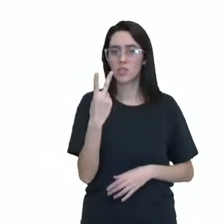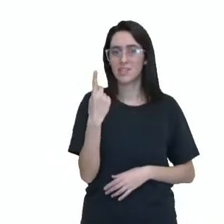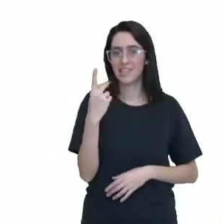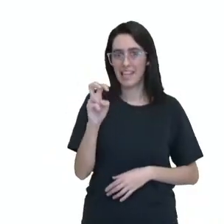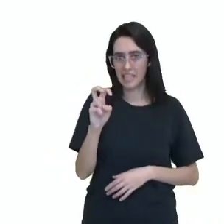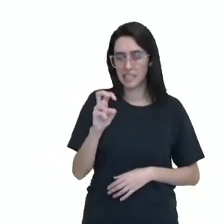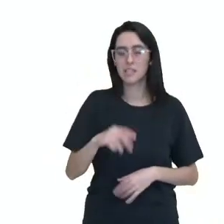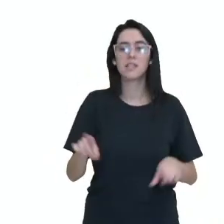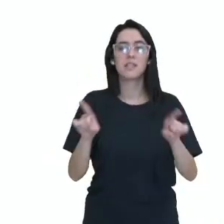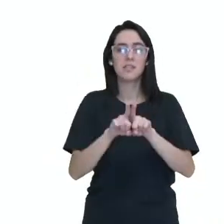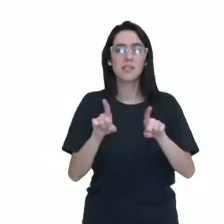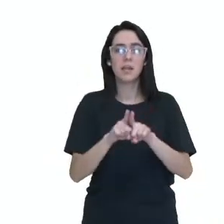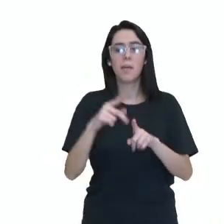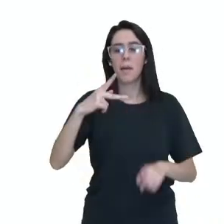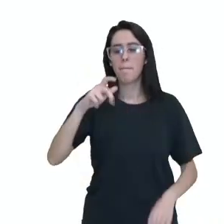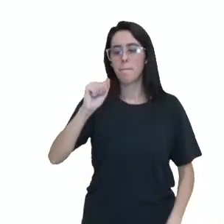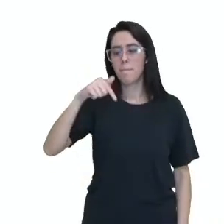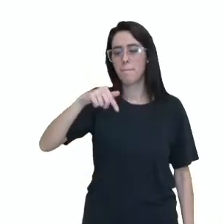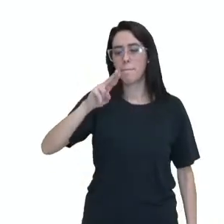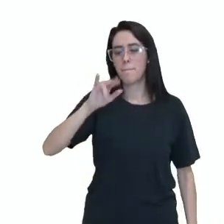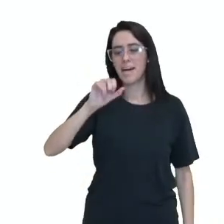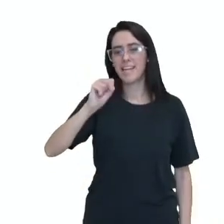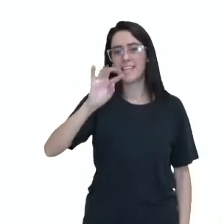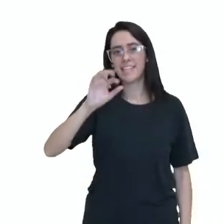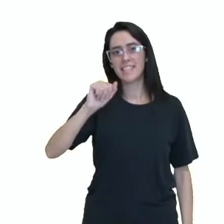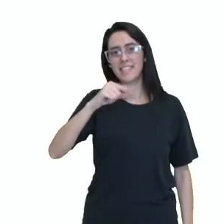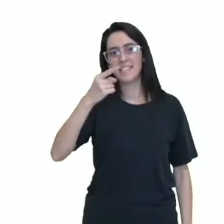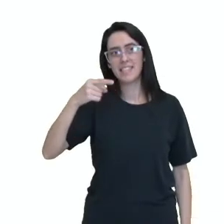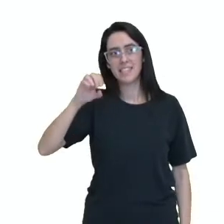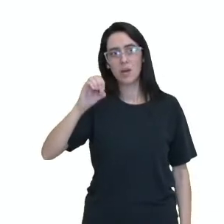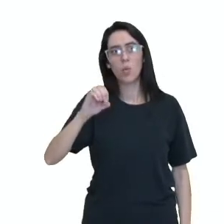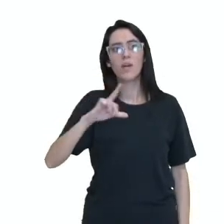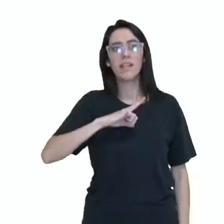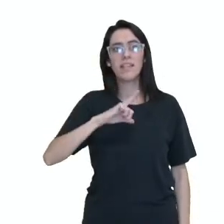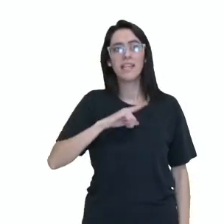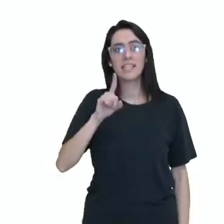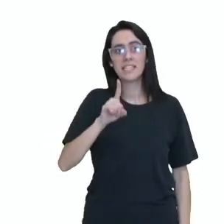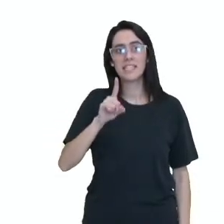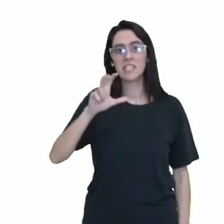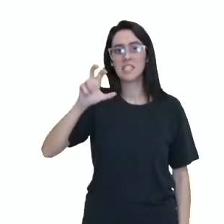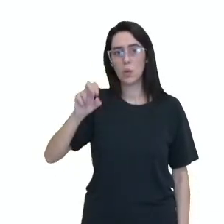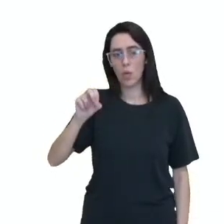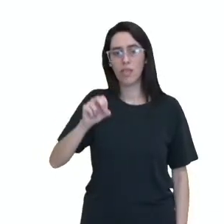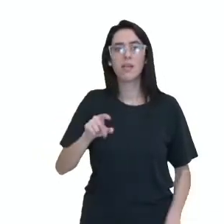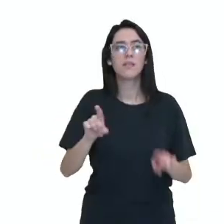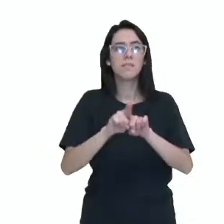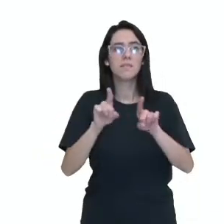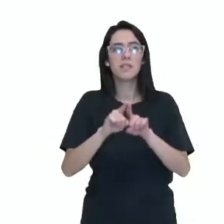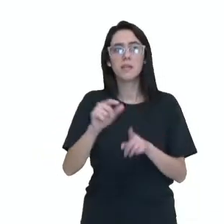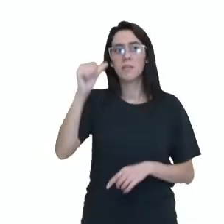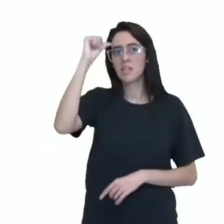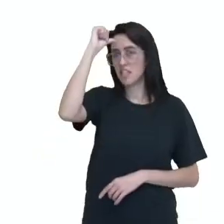aí nós temos Paquistão com 150 bombas nucleares e a Índia com 90.